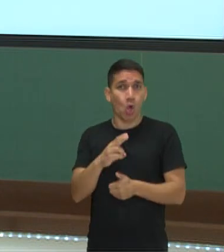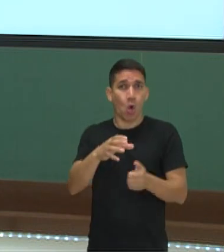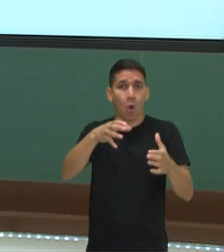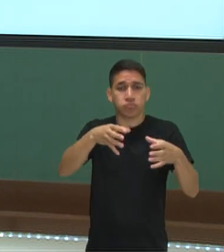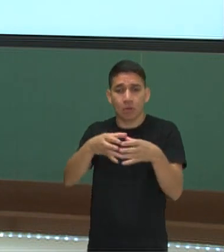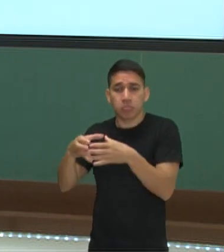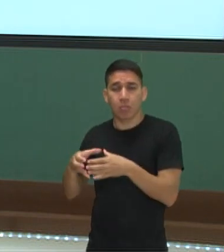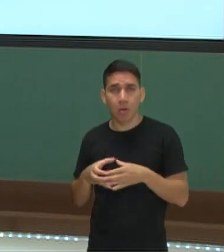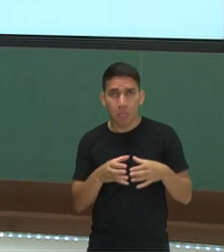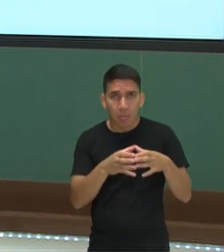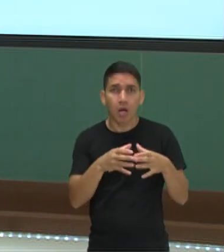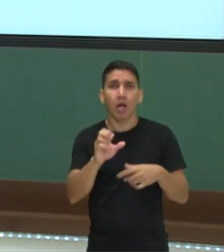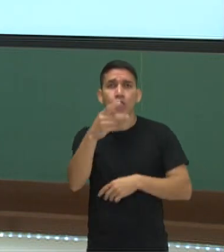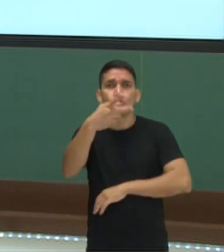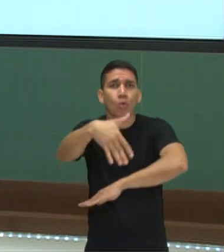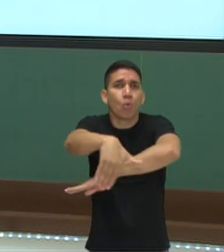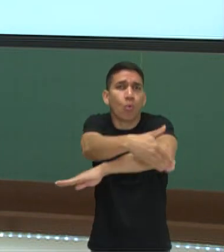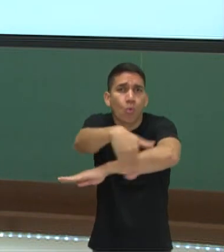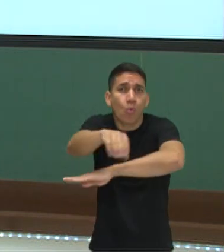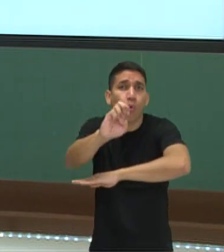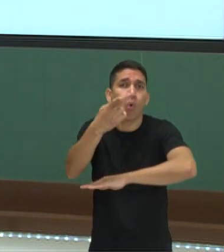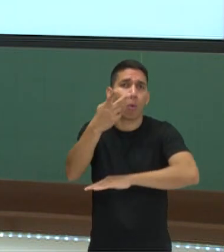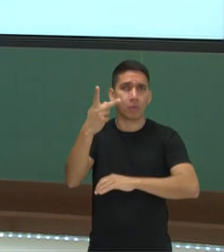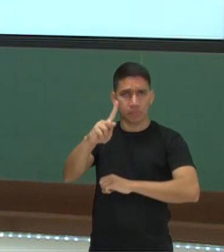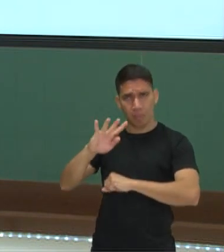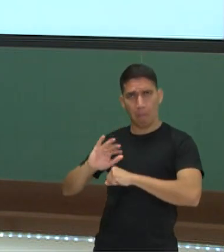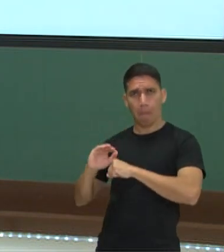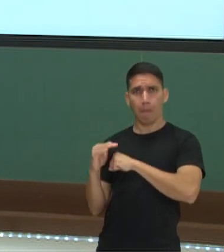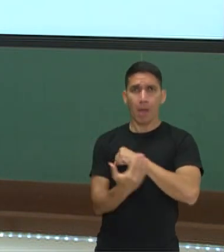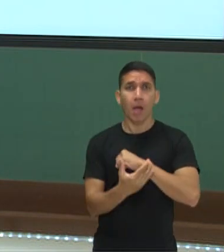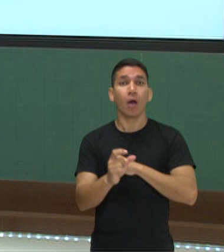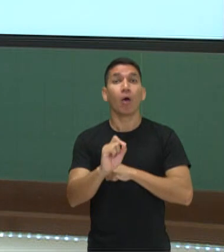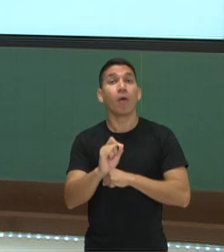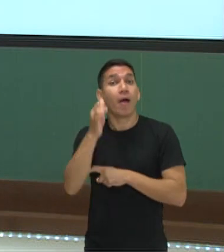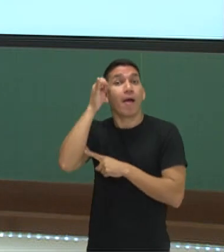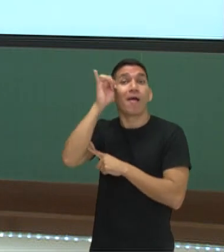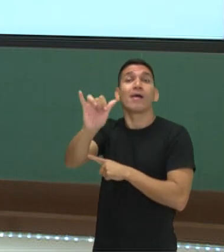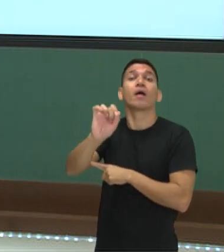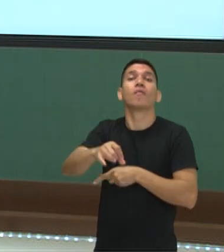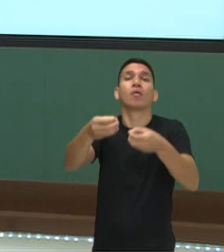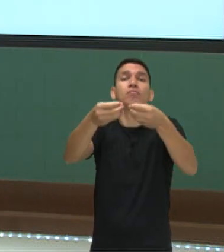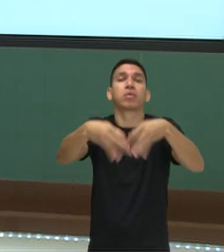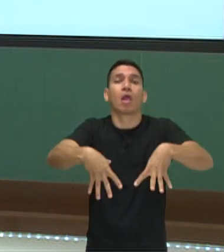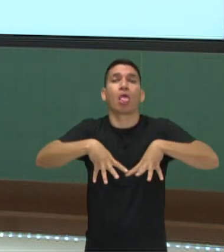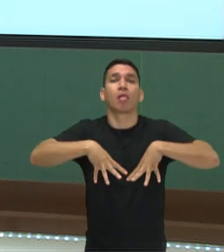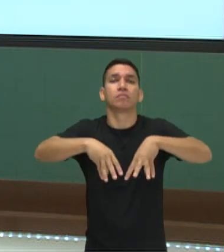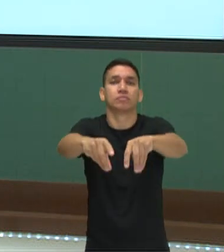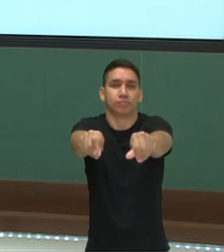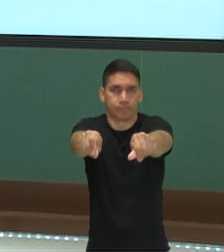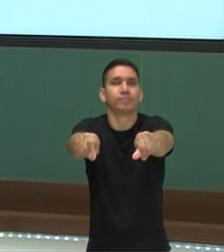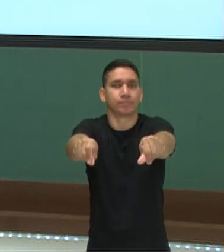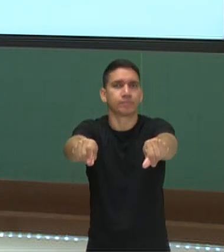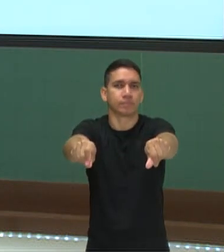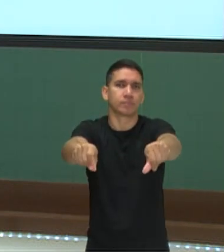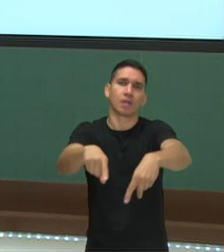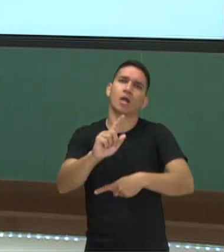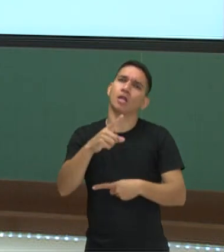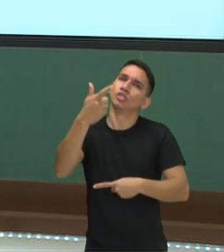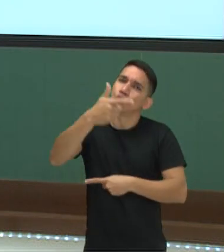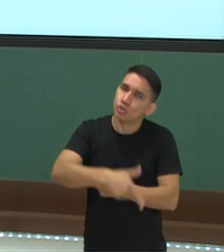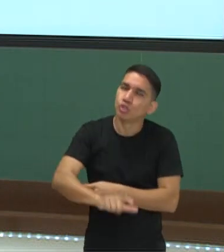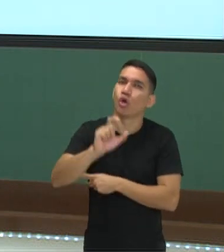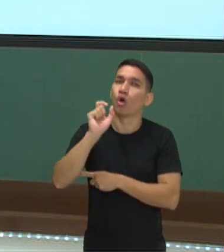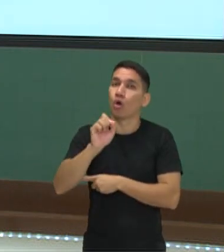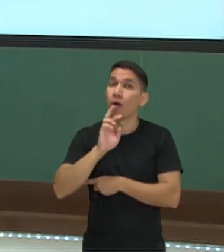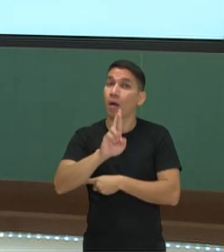comunidade, na sua rua ou no seu bairro, para evitar a degradação do solo. Então, novamente,